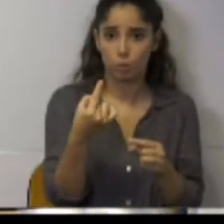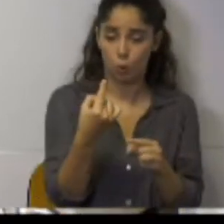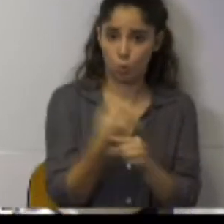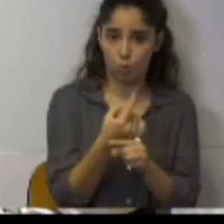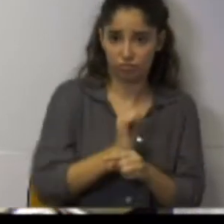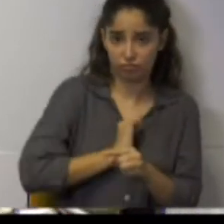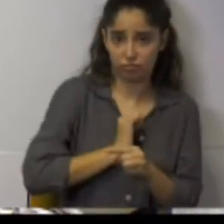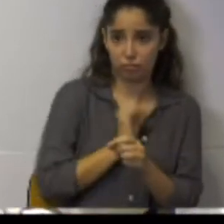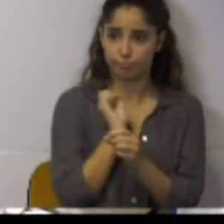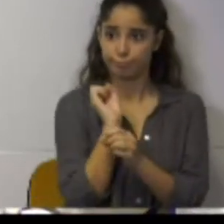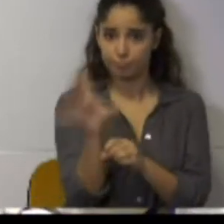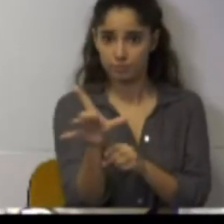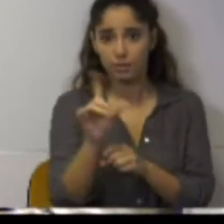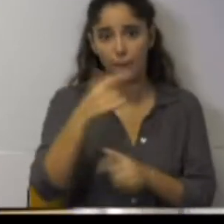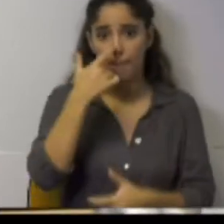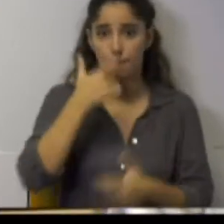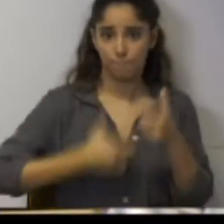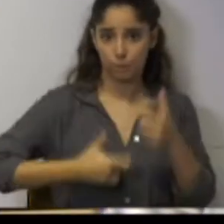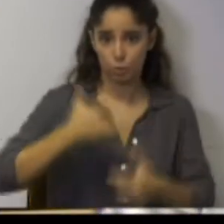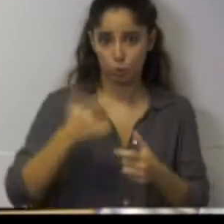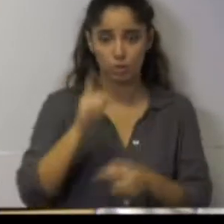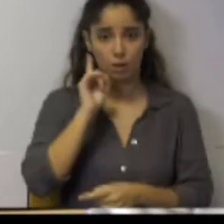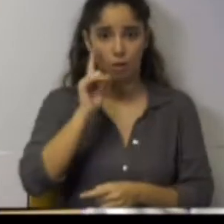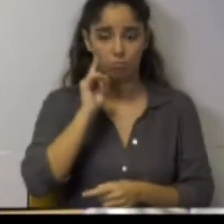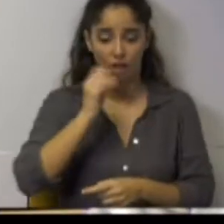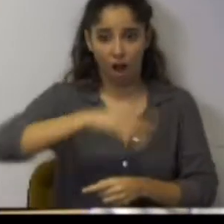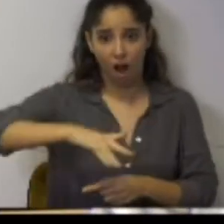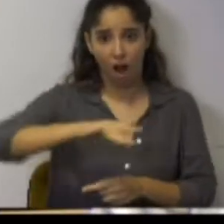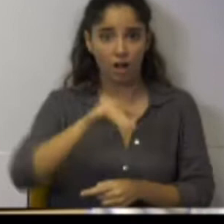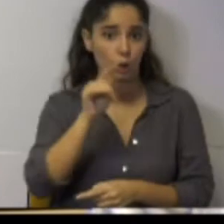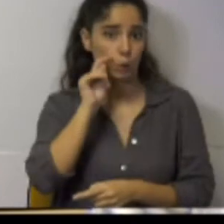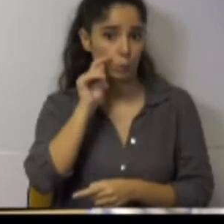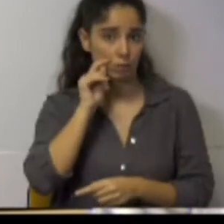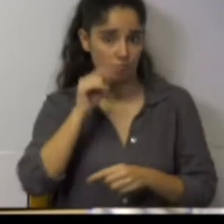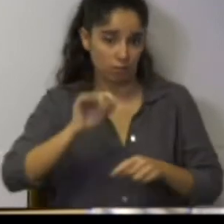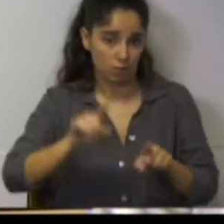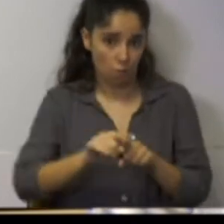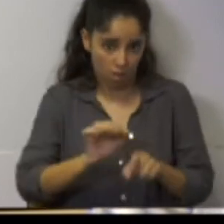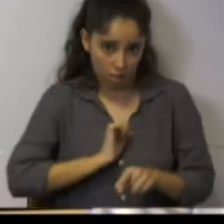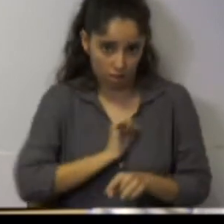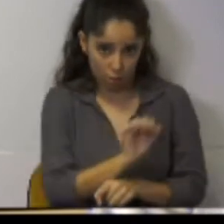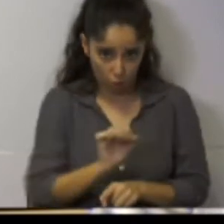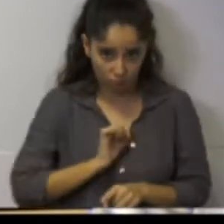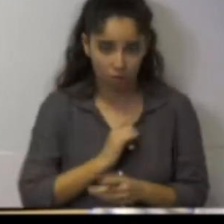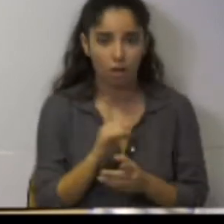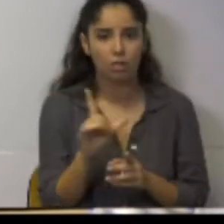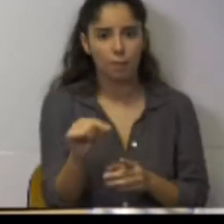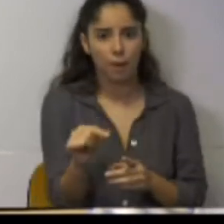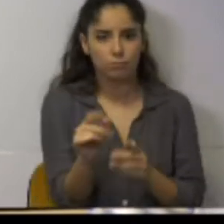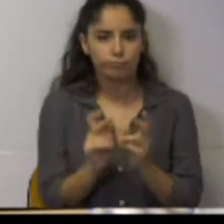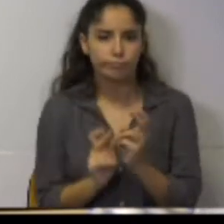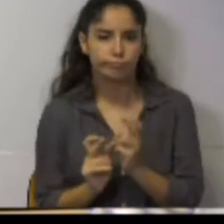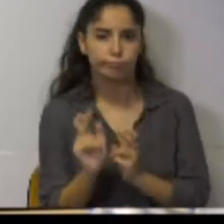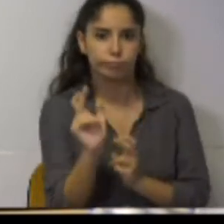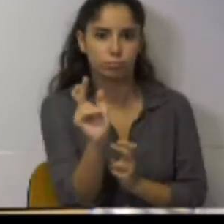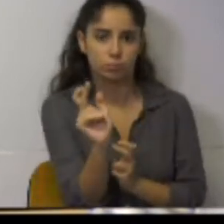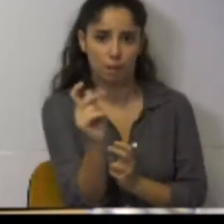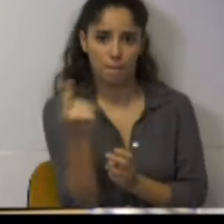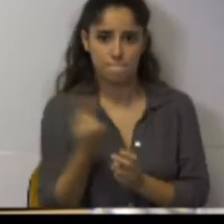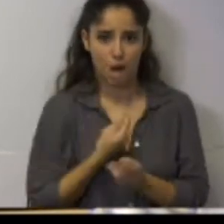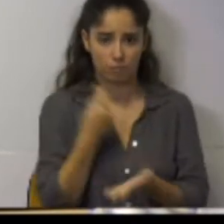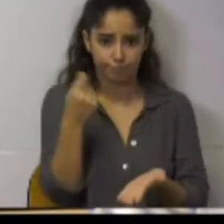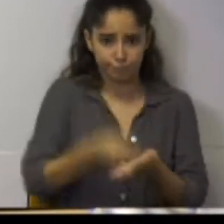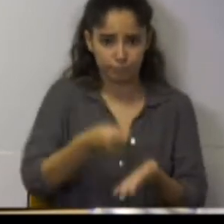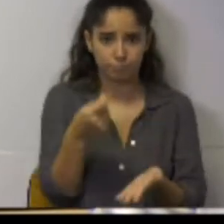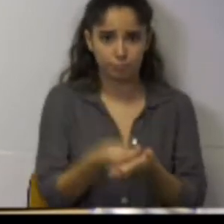pessoas, o que é significativo numa região turística como a nossa. Temos depois elevados níveis de tributação e